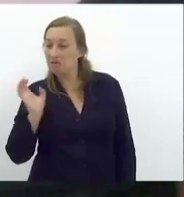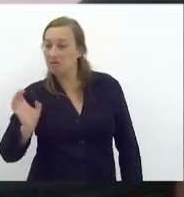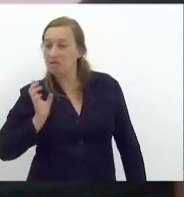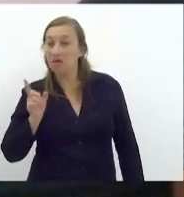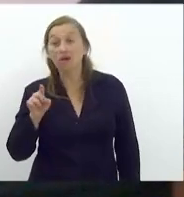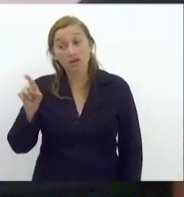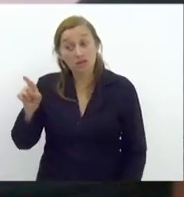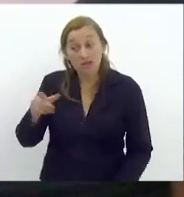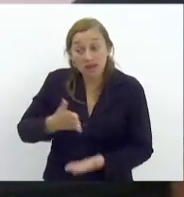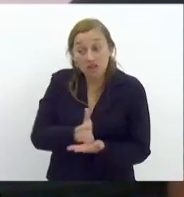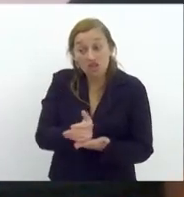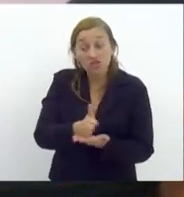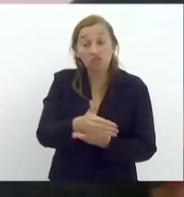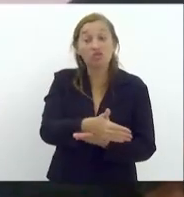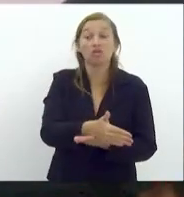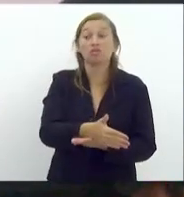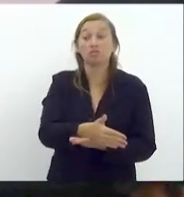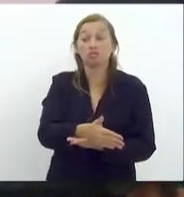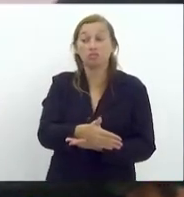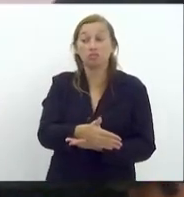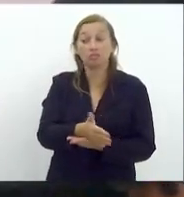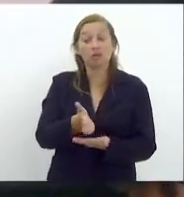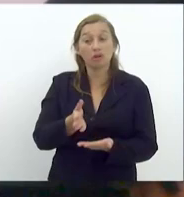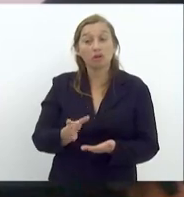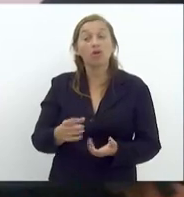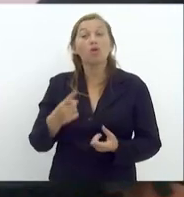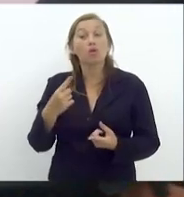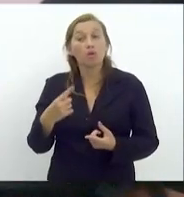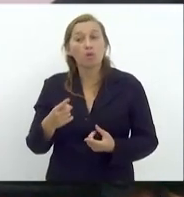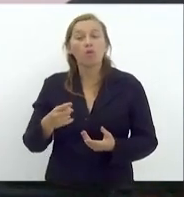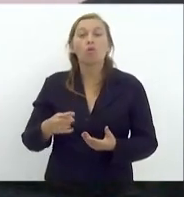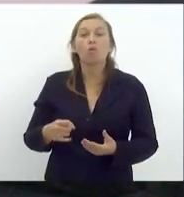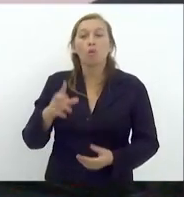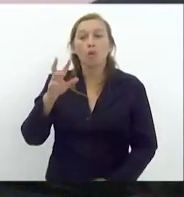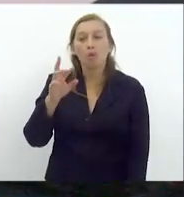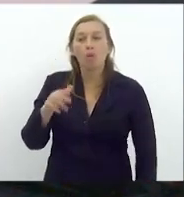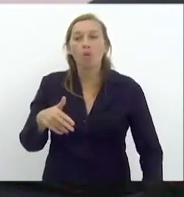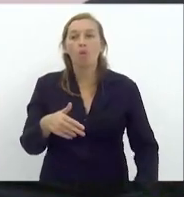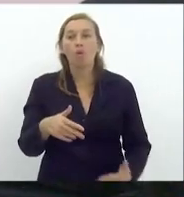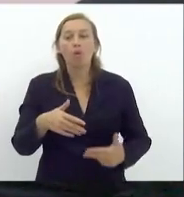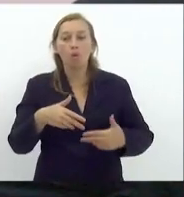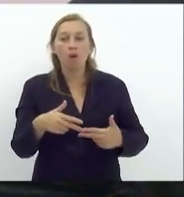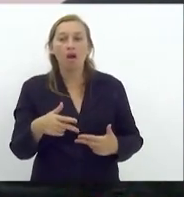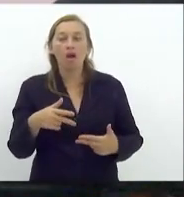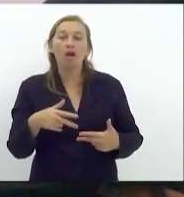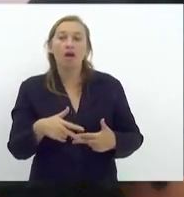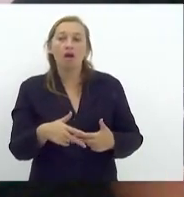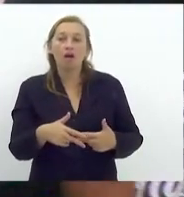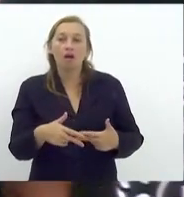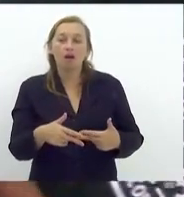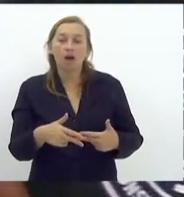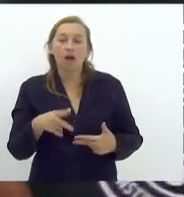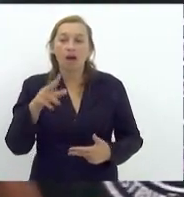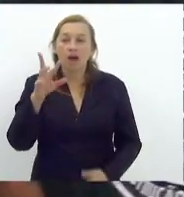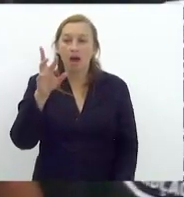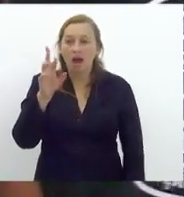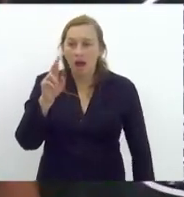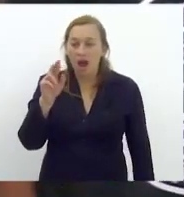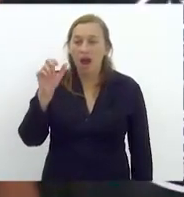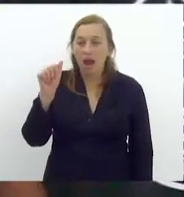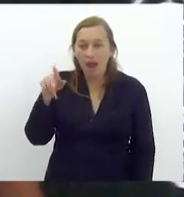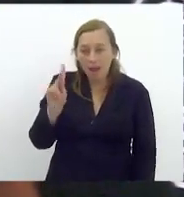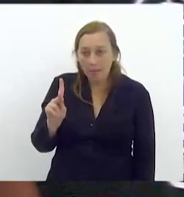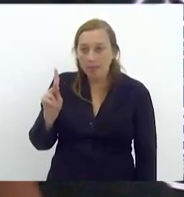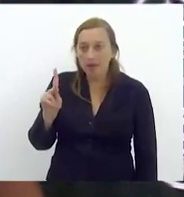desvio de finalidade Desvio de Conduta o Rap é compromisso já diz a palavra o Rap é compromisso ele tem um compromisso de